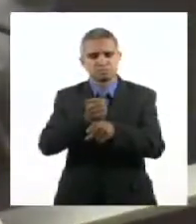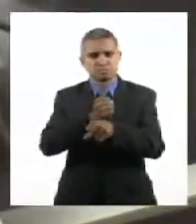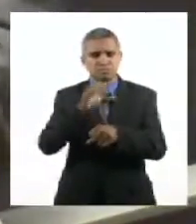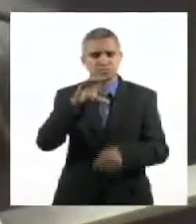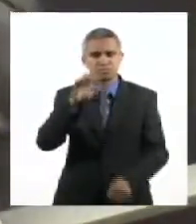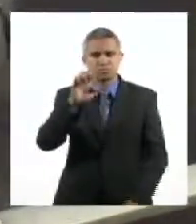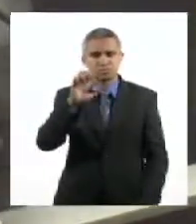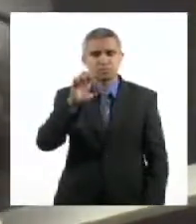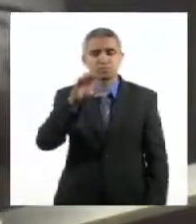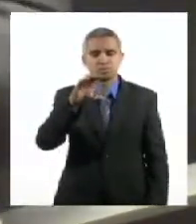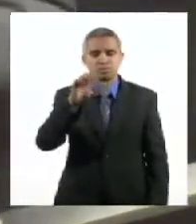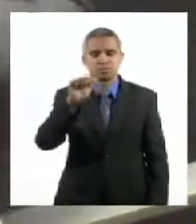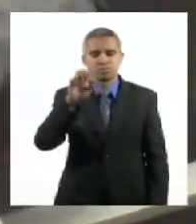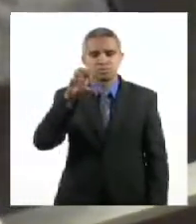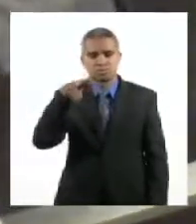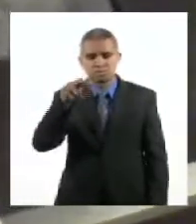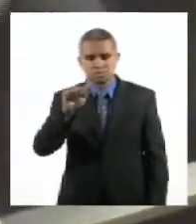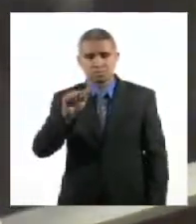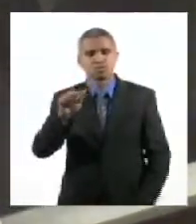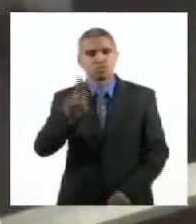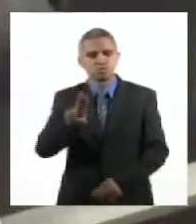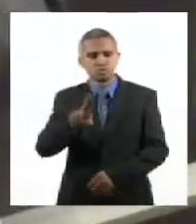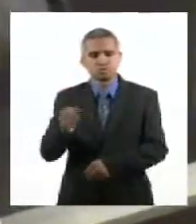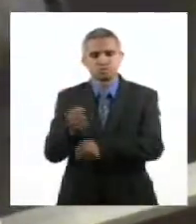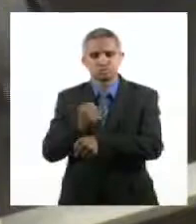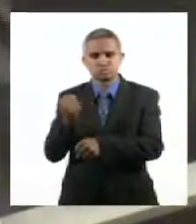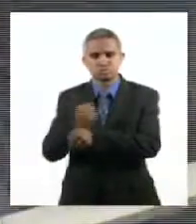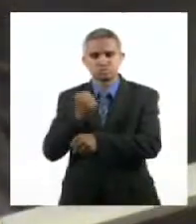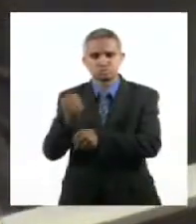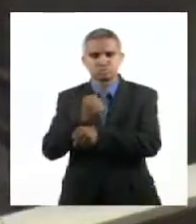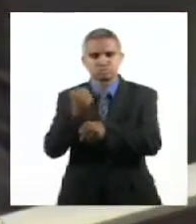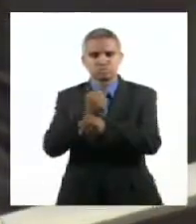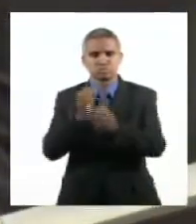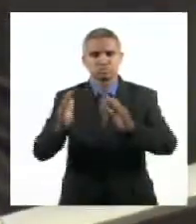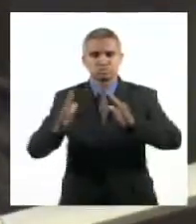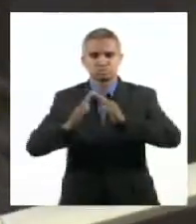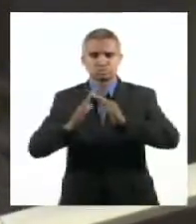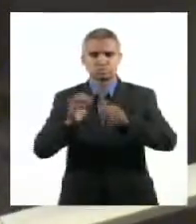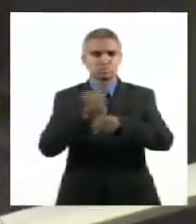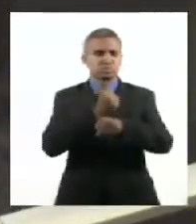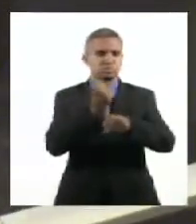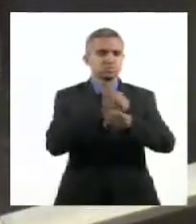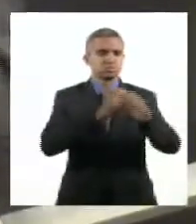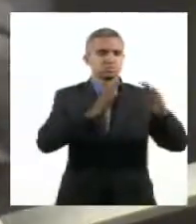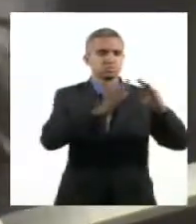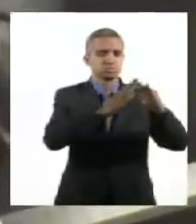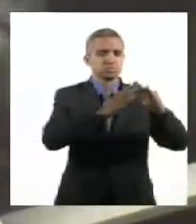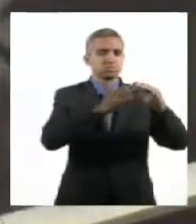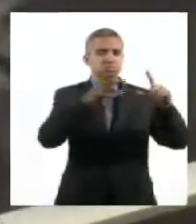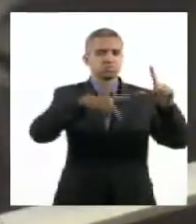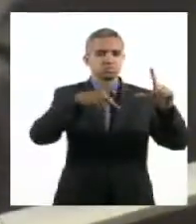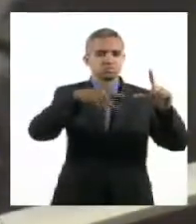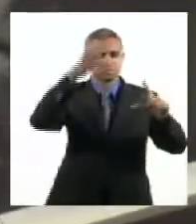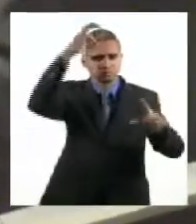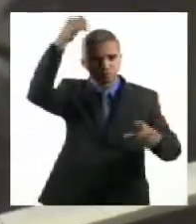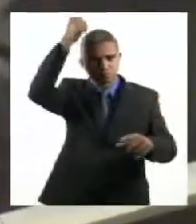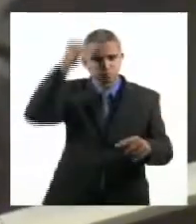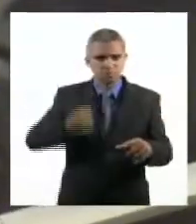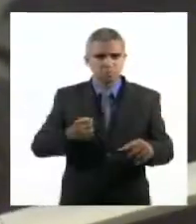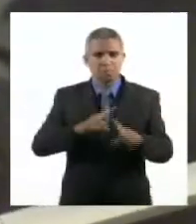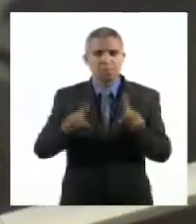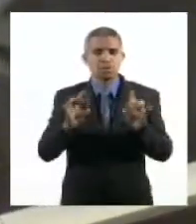recursos públicos, investia recursos públicos no município de Passo Lumiar e de Ribamar, e que toda essa